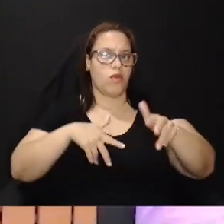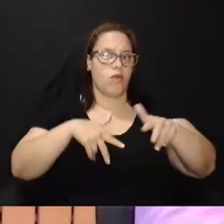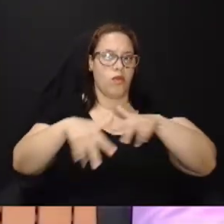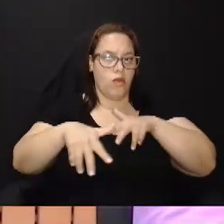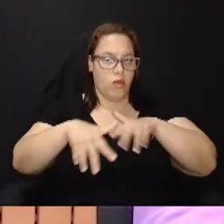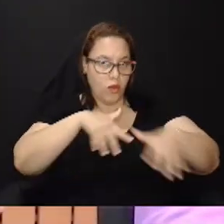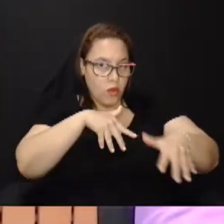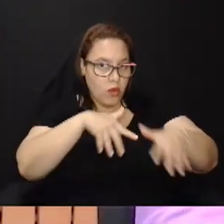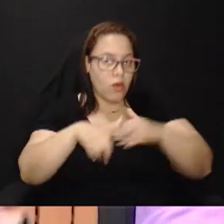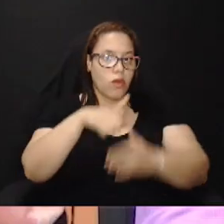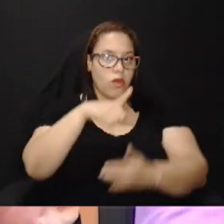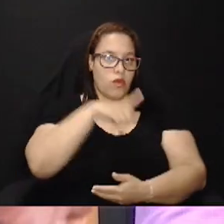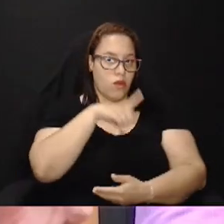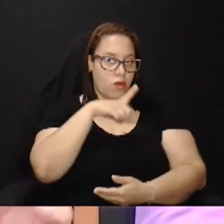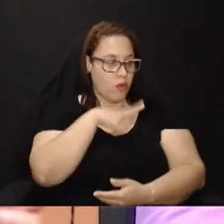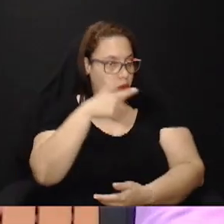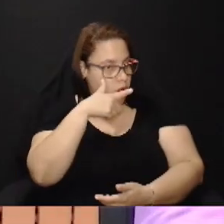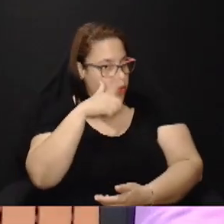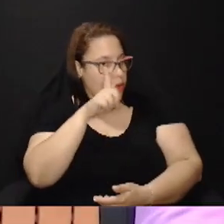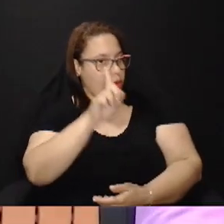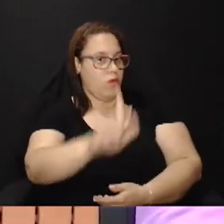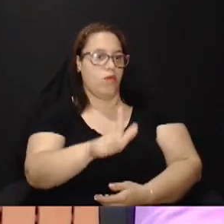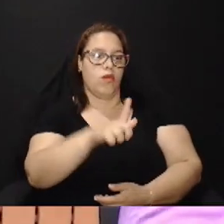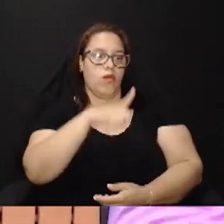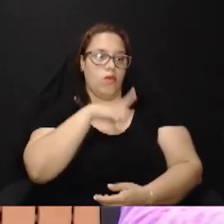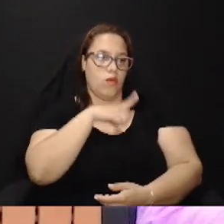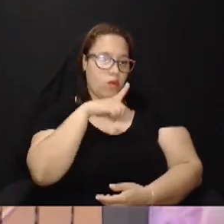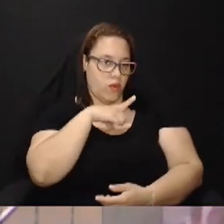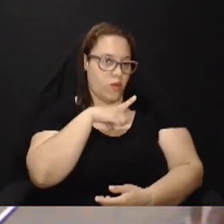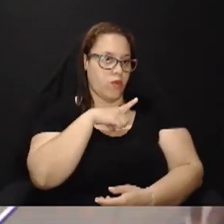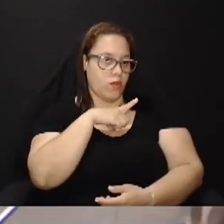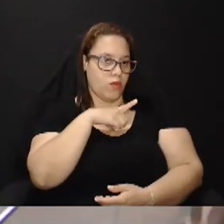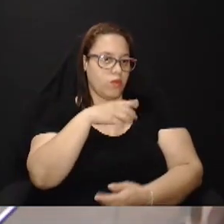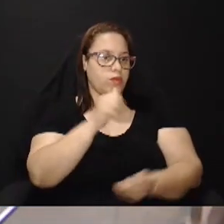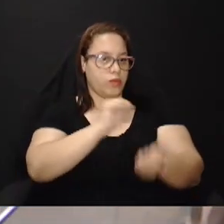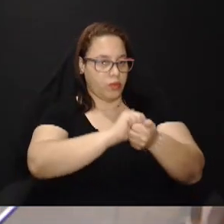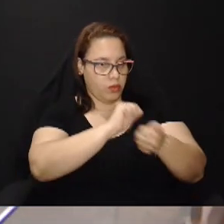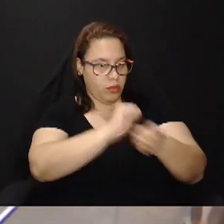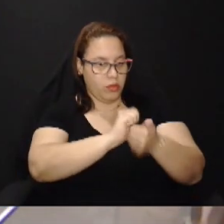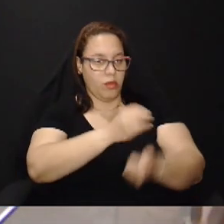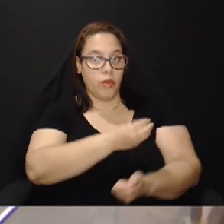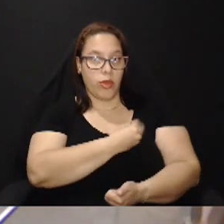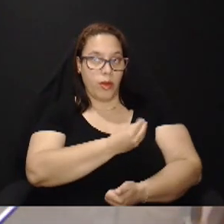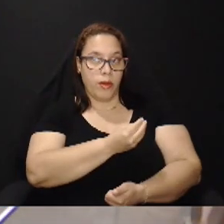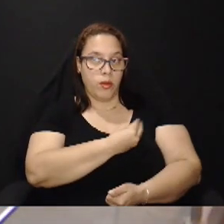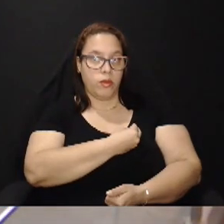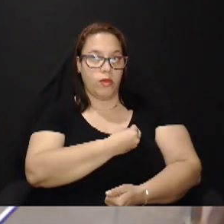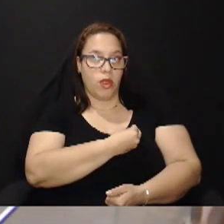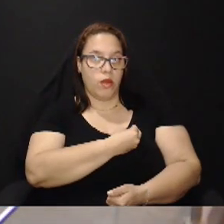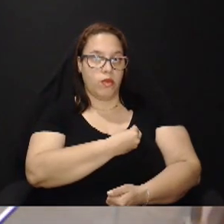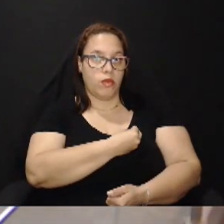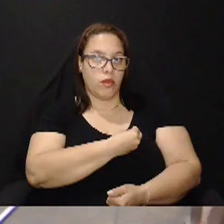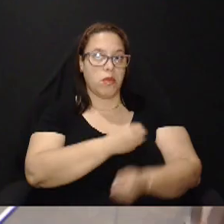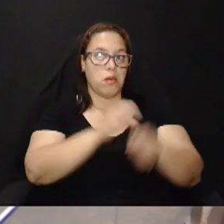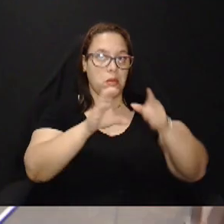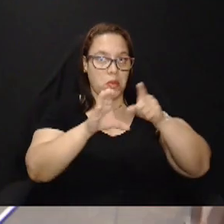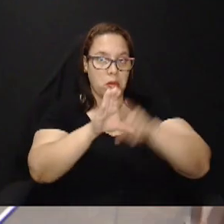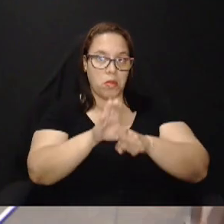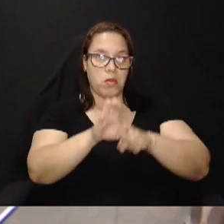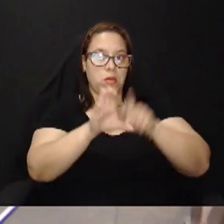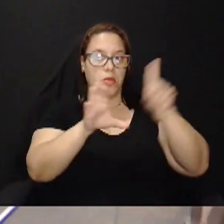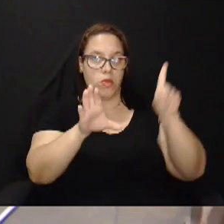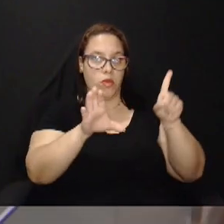terão condição de ter uma qualidade de vida, né, uma autonomia muito